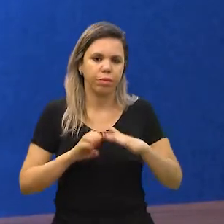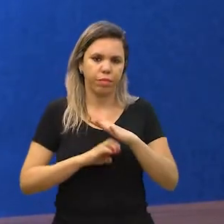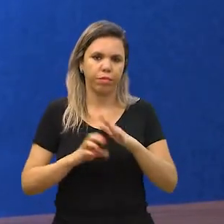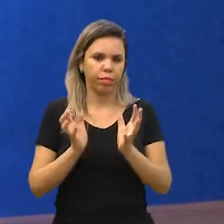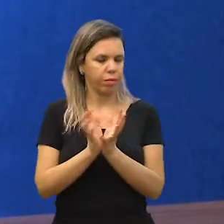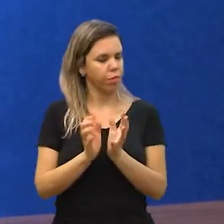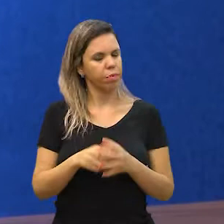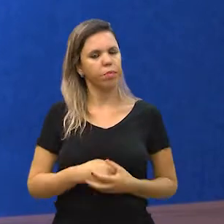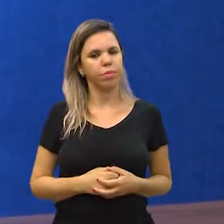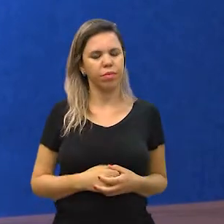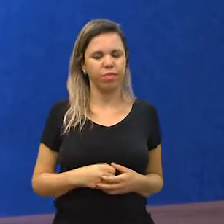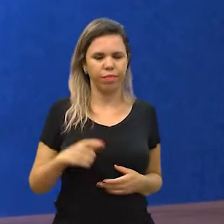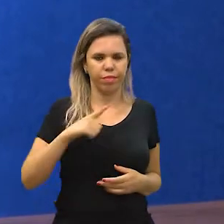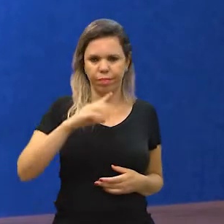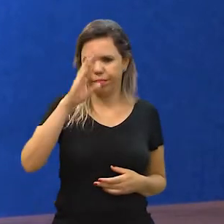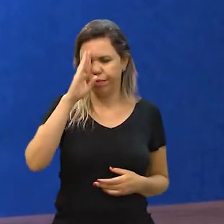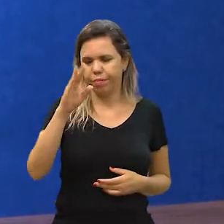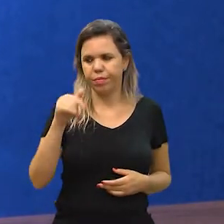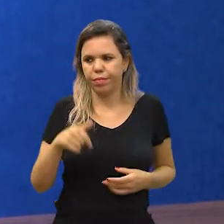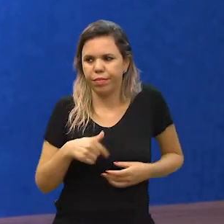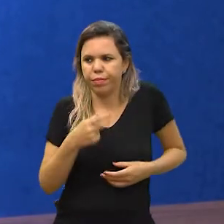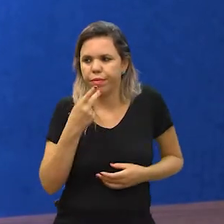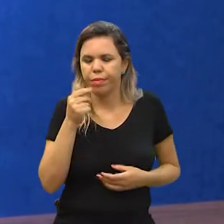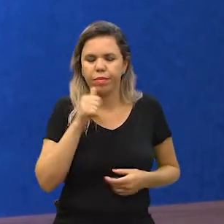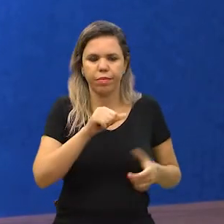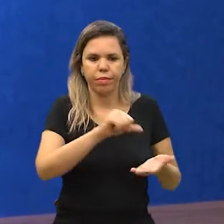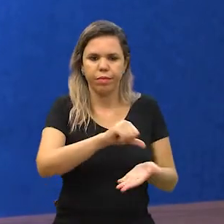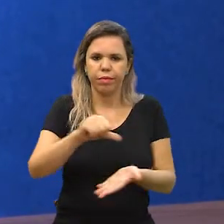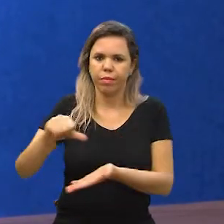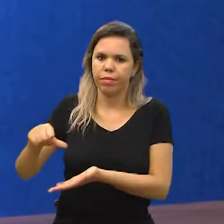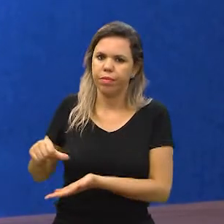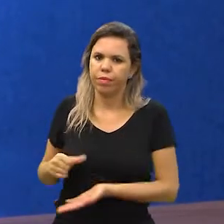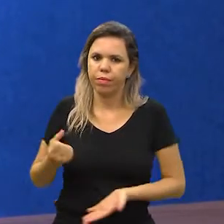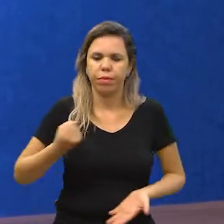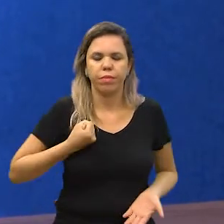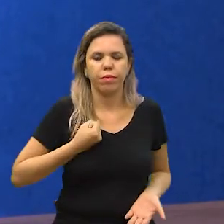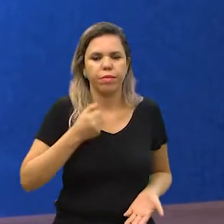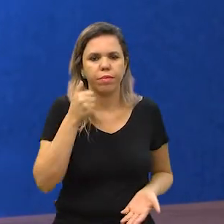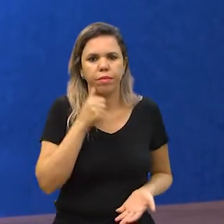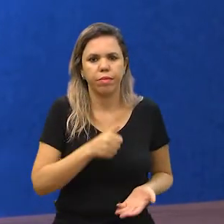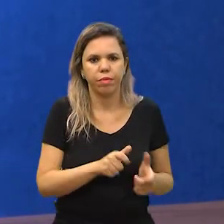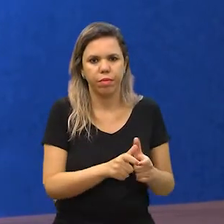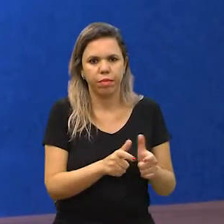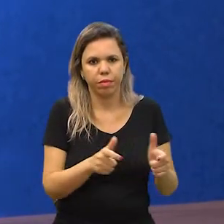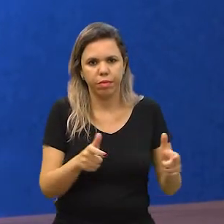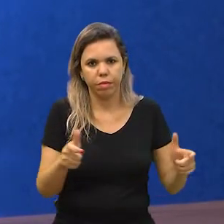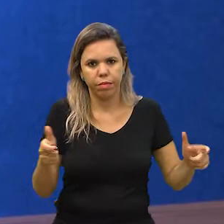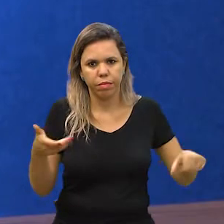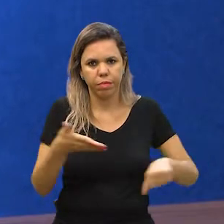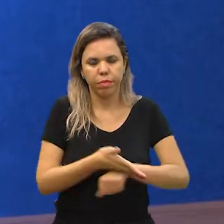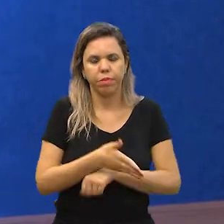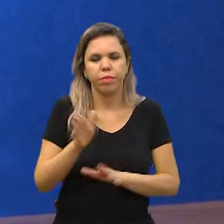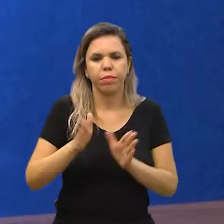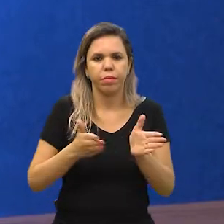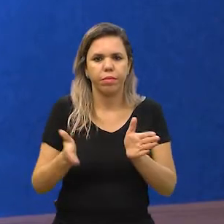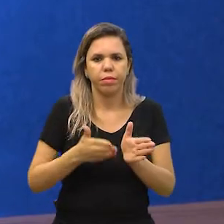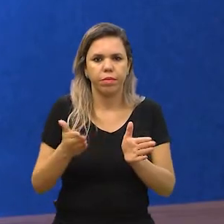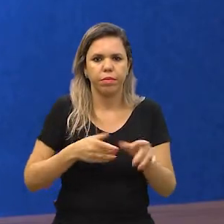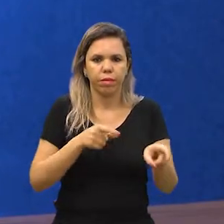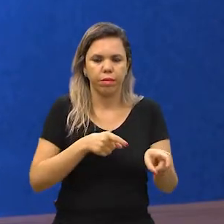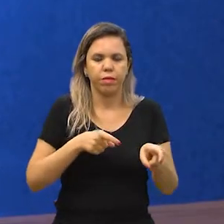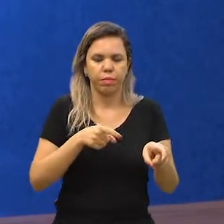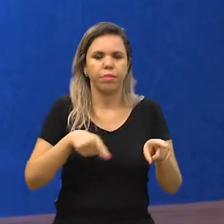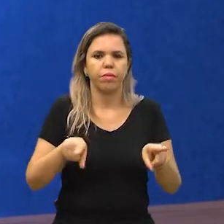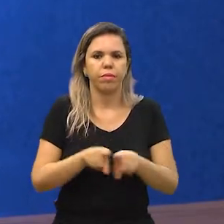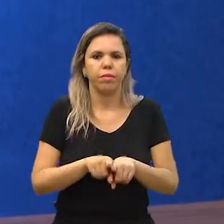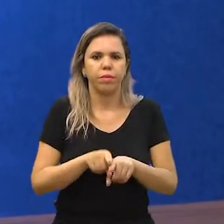tem aqui, principalmente, estou falando da nossa região, um número de mulheres cada vez maior participando da produção agrícola